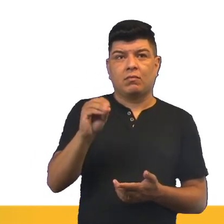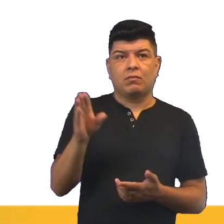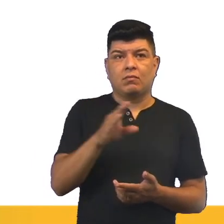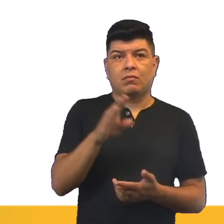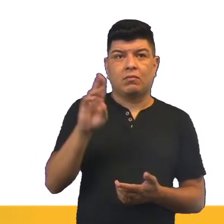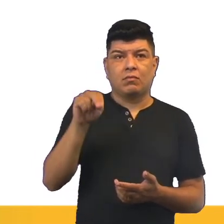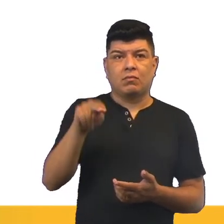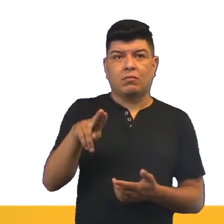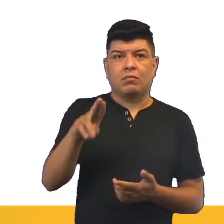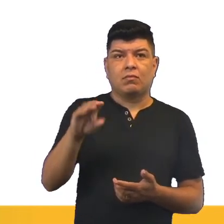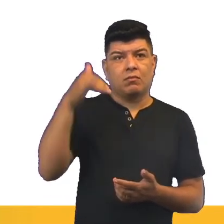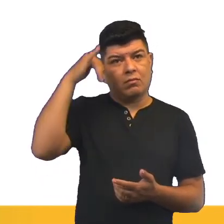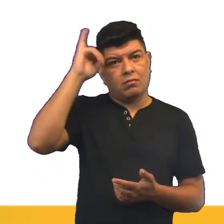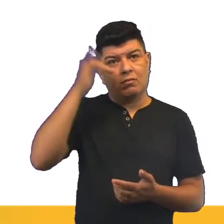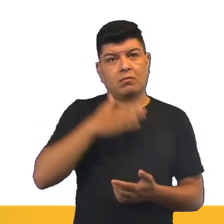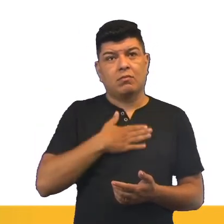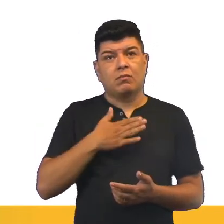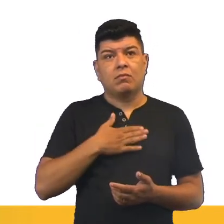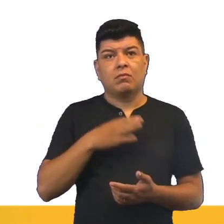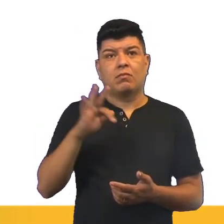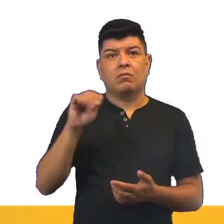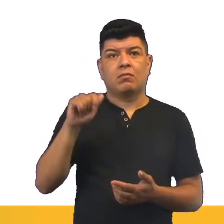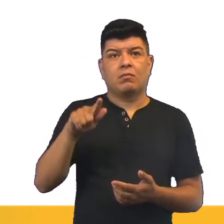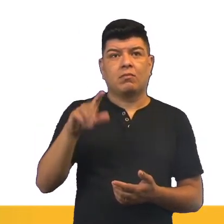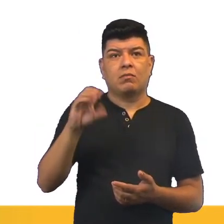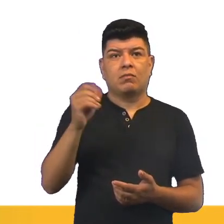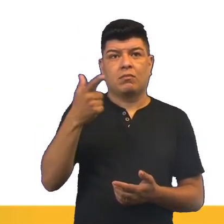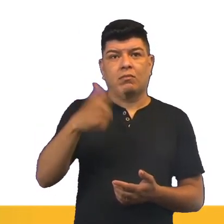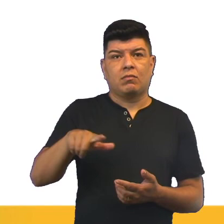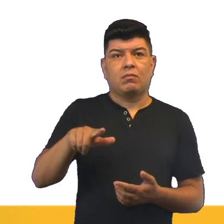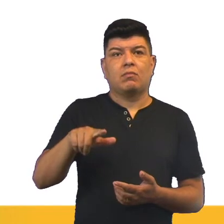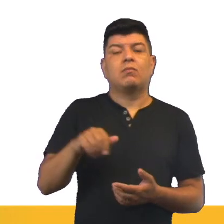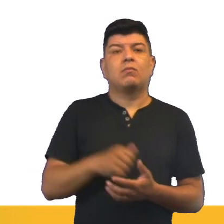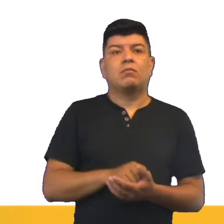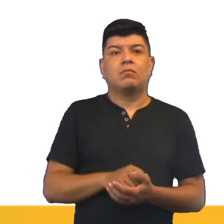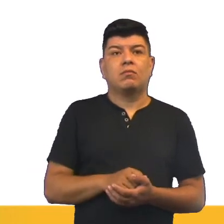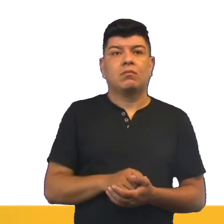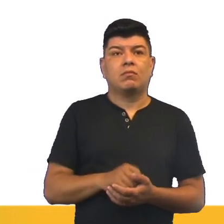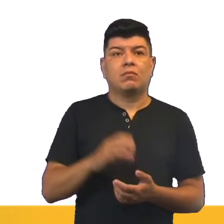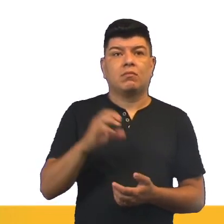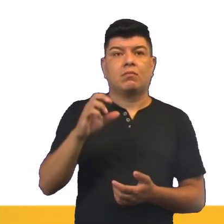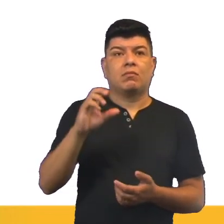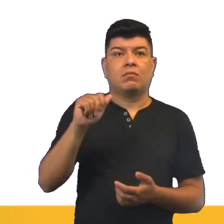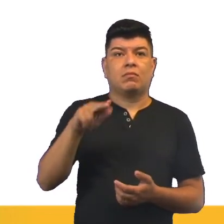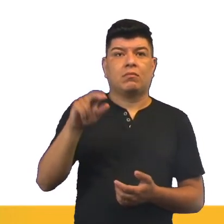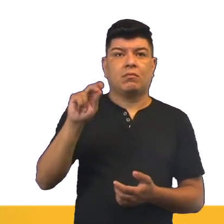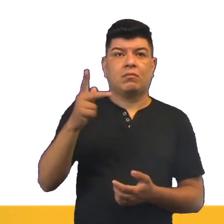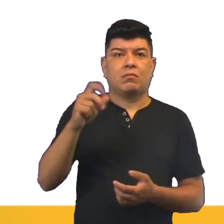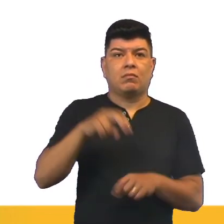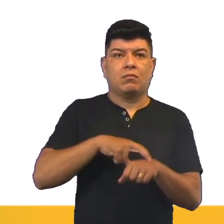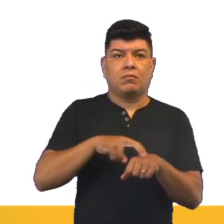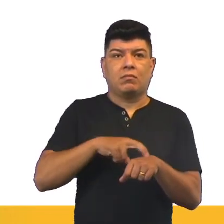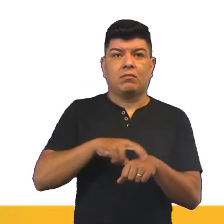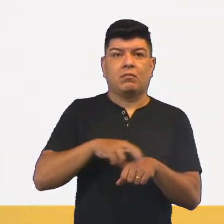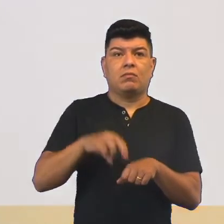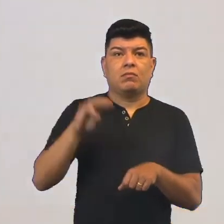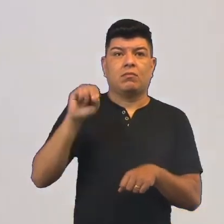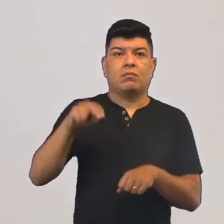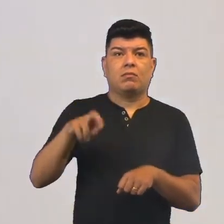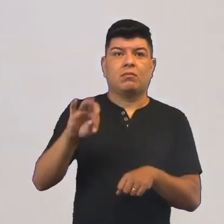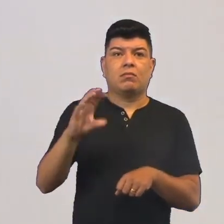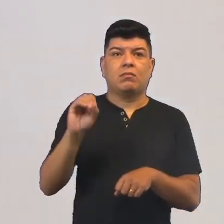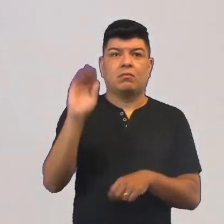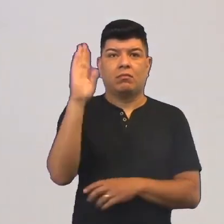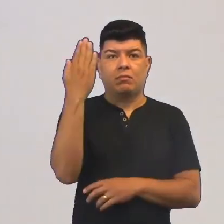carimbó, tá? O bumba meu boi, o fandango novamente do Rio Grande do Sul, caninha verde e maneiro